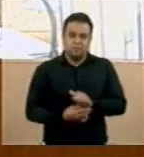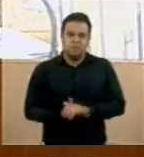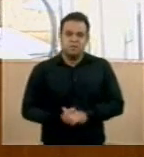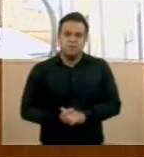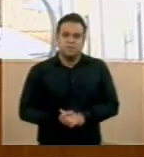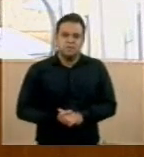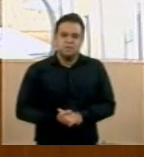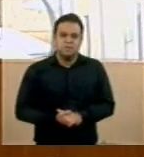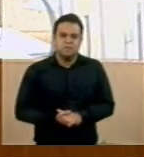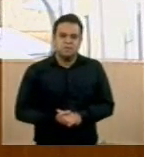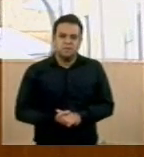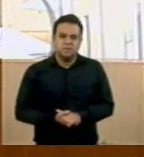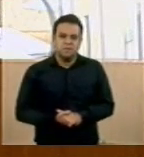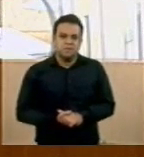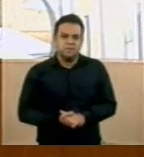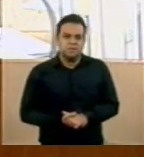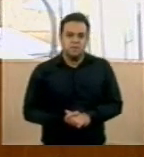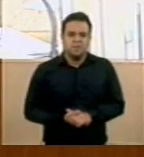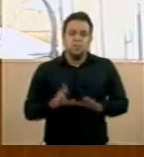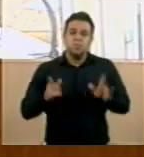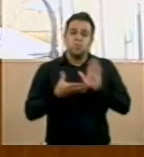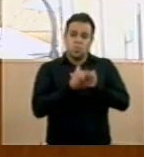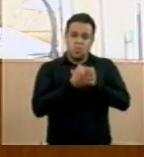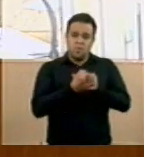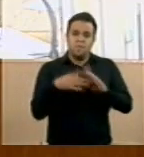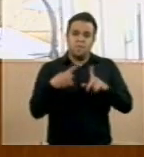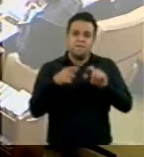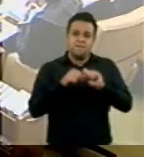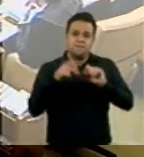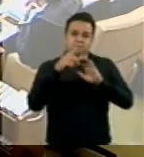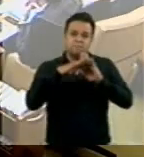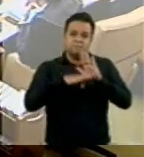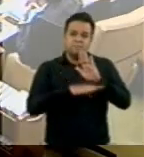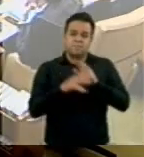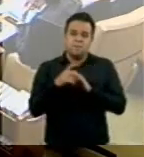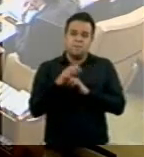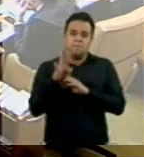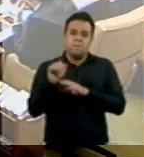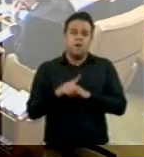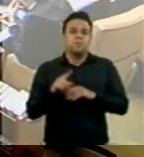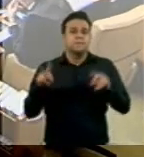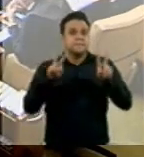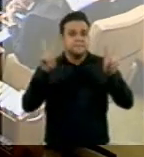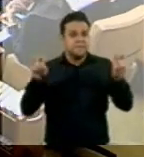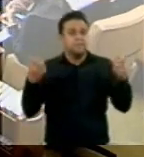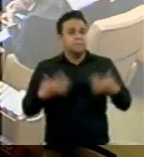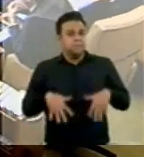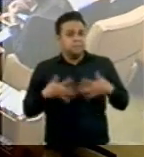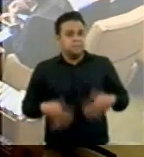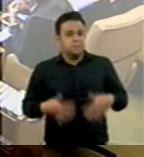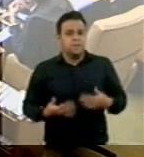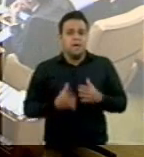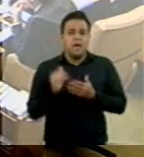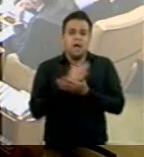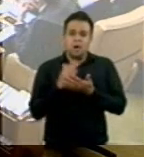cumprimento Vossa Excelência pela gestão da pauta, presidente, e os temas complexos, nada obstante, alguns deles têm